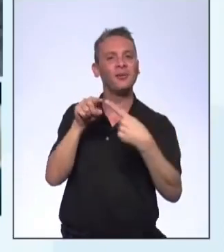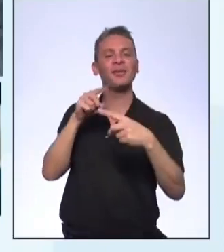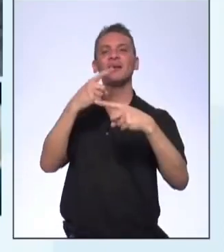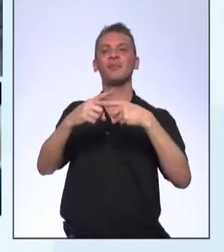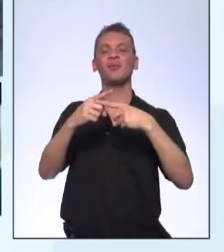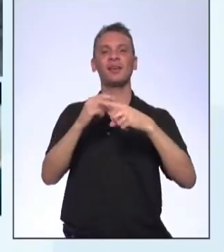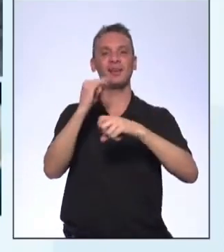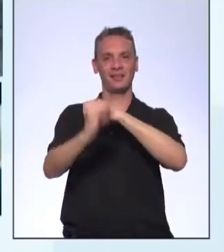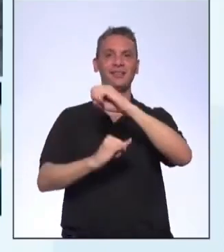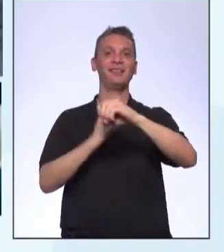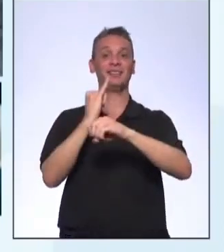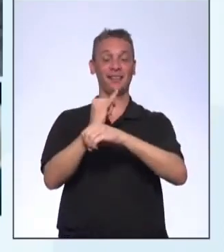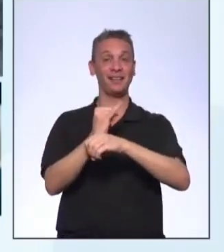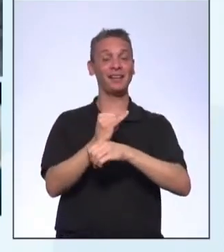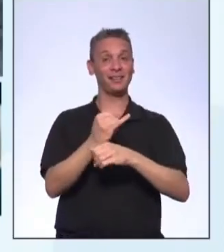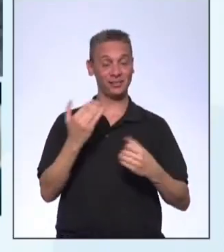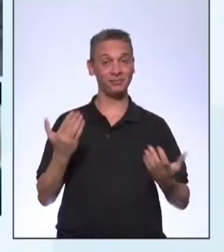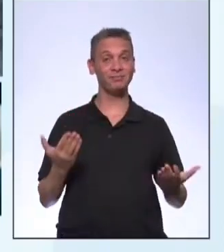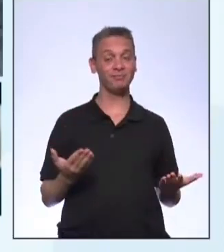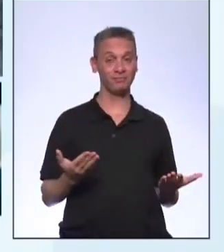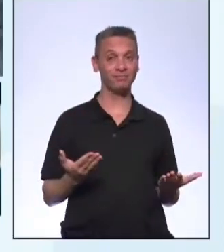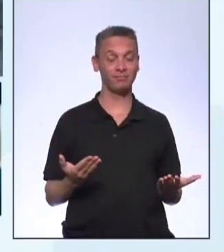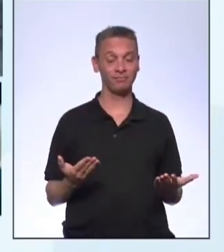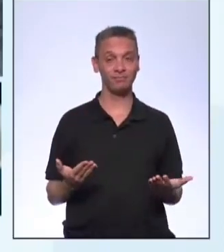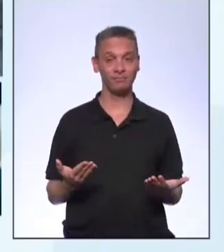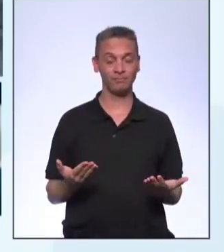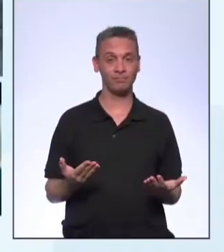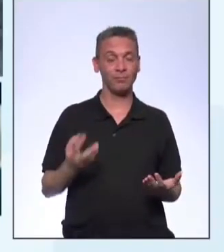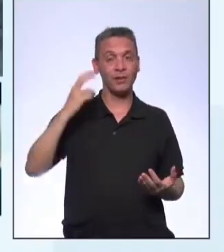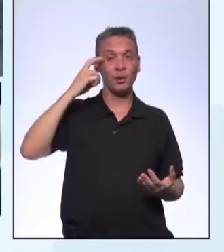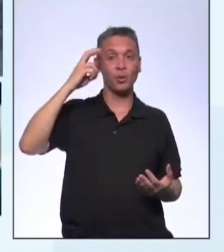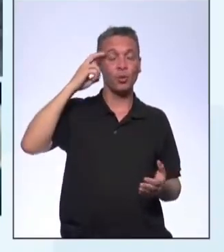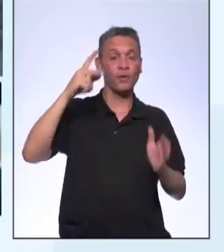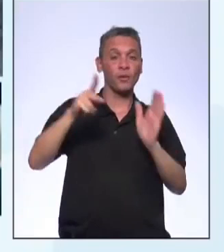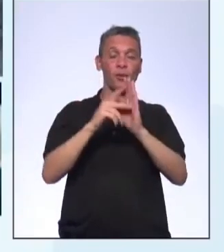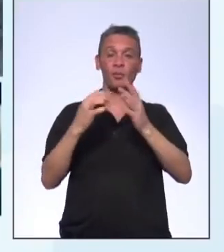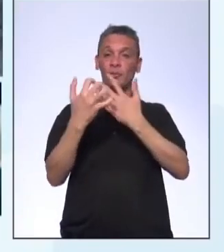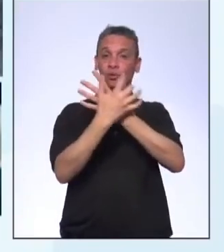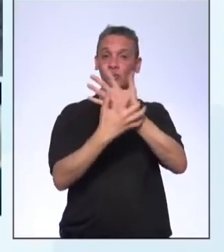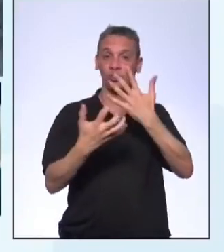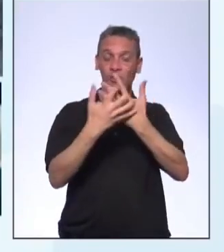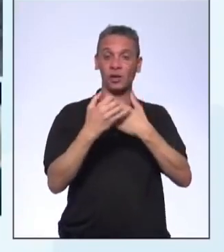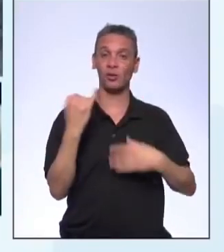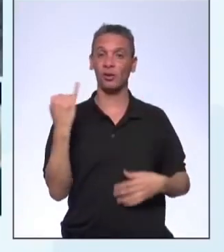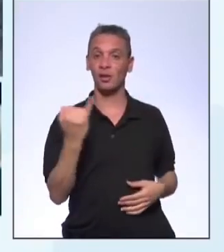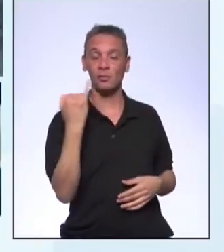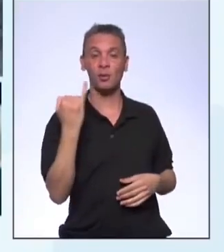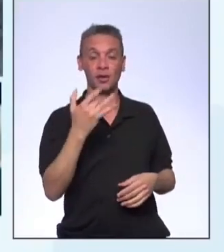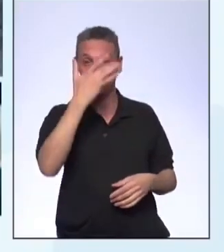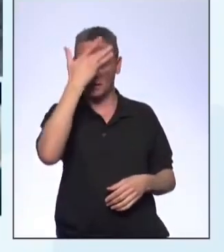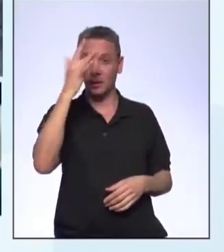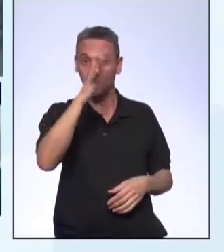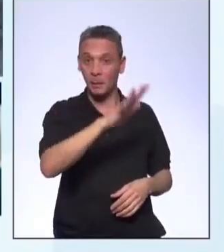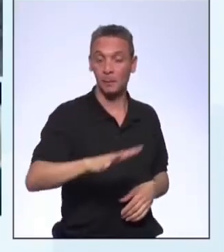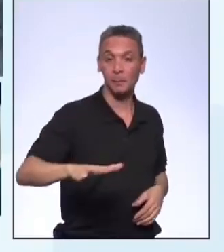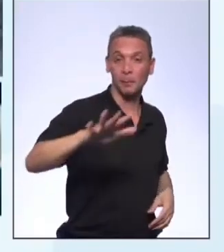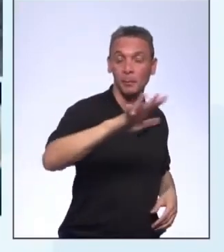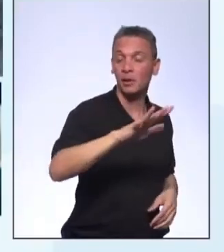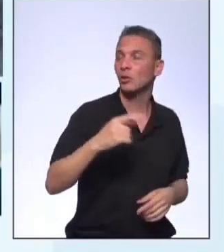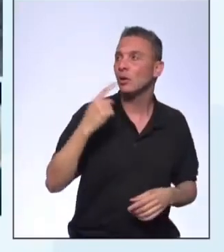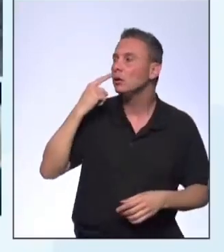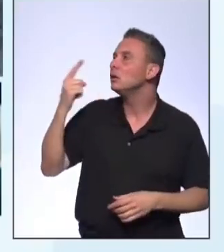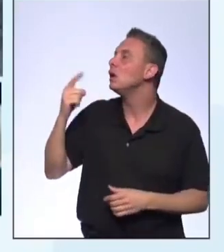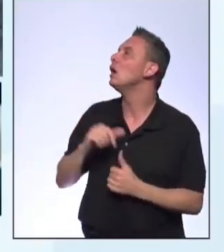e multissemiótica também. Então, essa cultura digital, ela influencia profundamente na formação